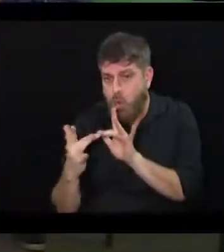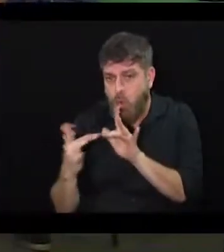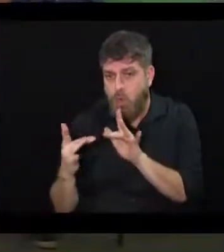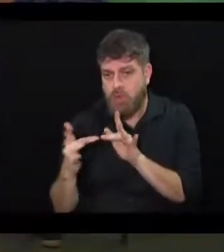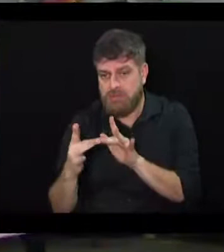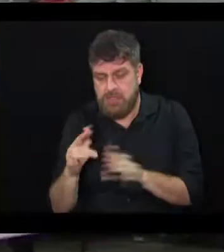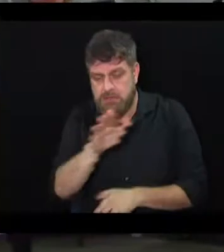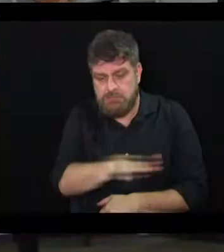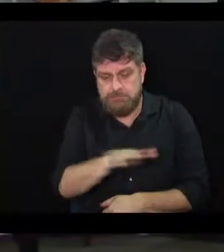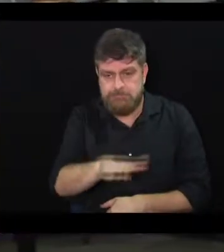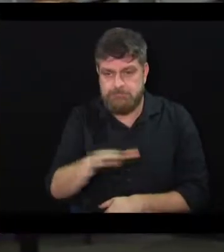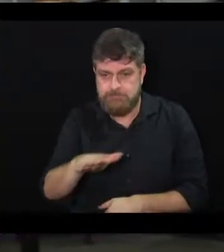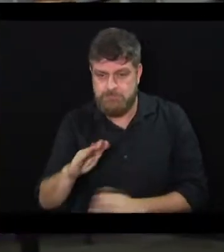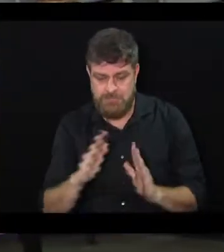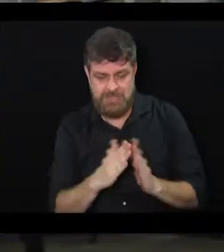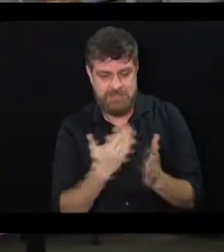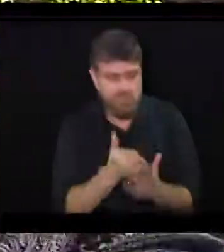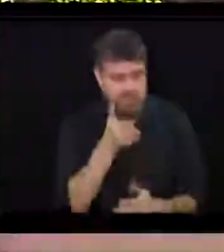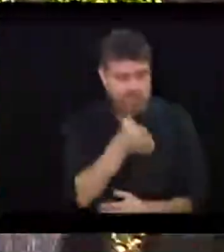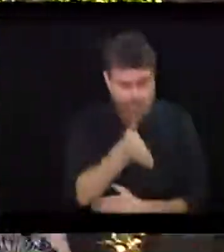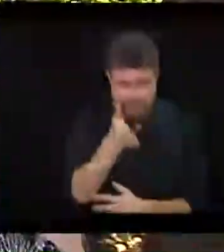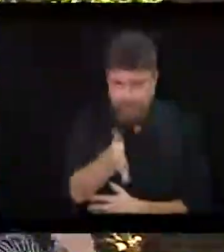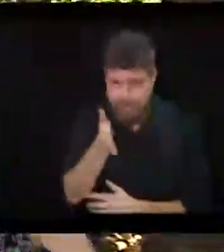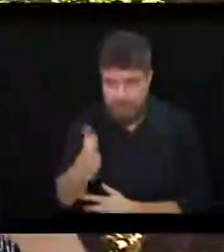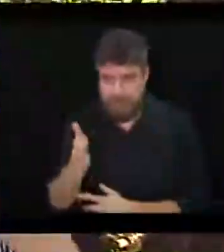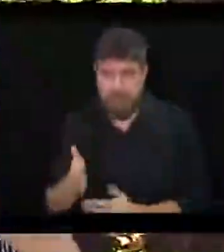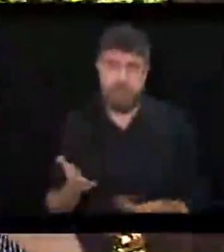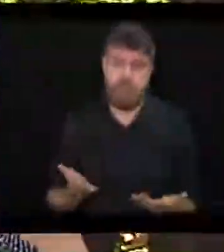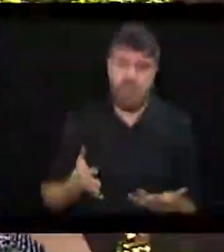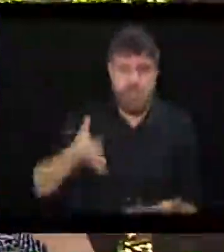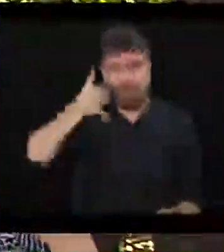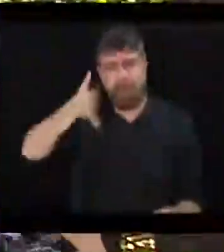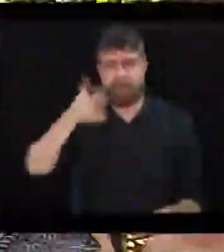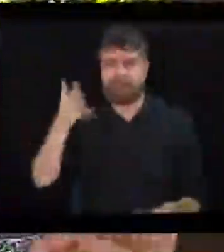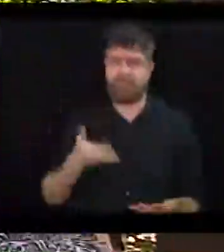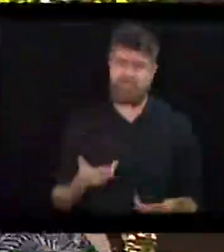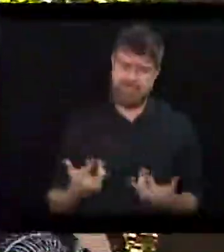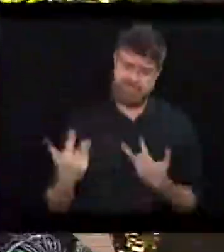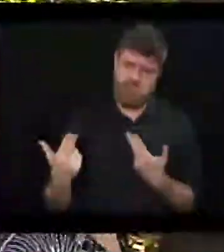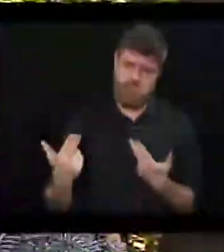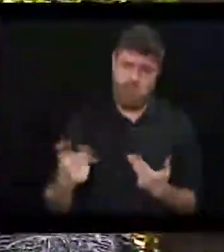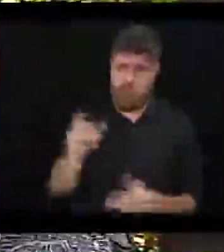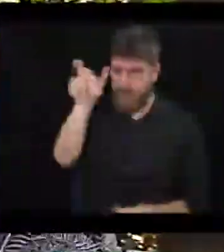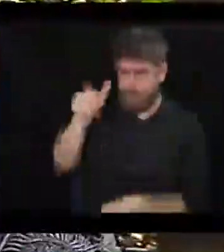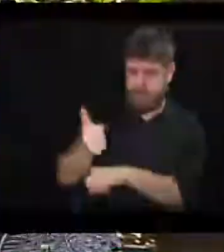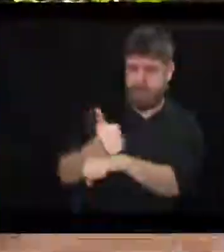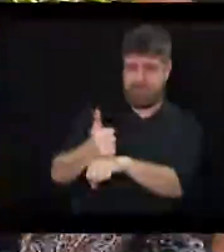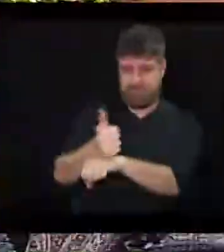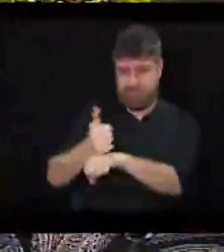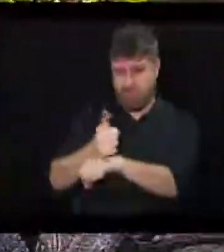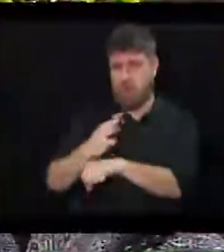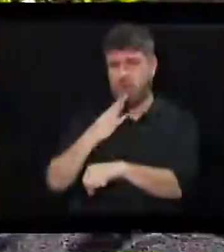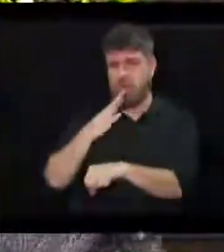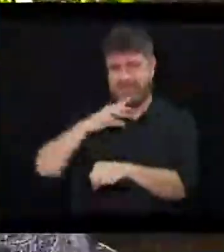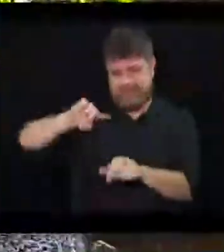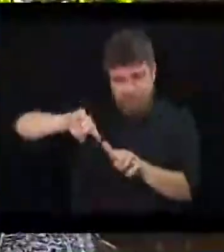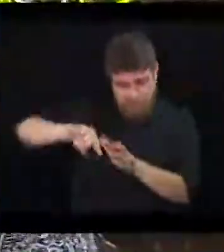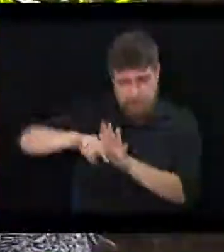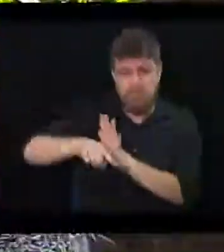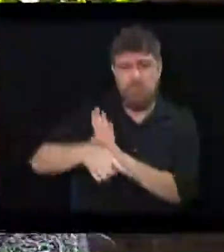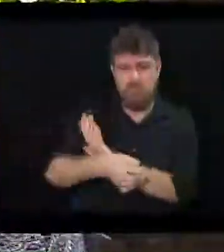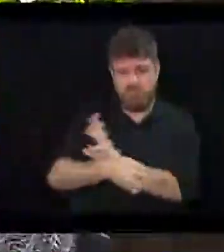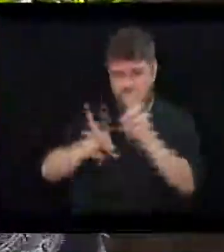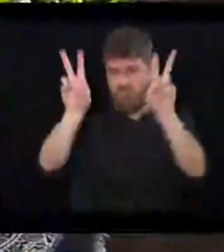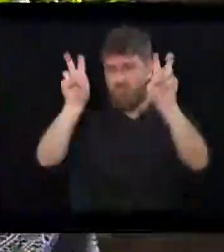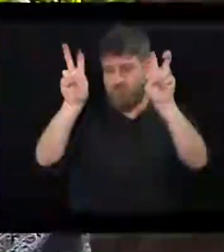com as crianças, escola por escola. Ter uma palestra como essa hoje, uma pessoa que entende com profundidade